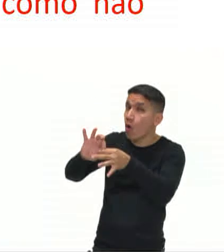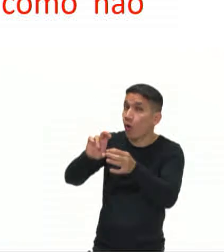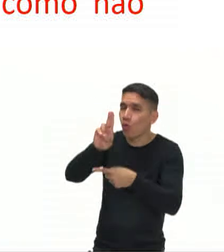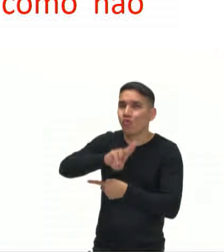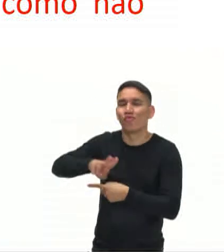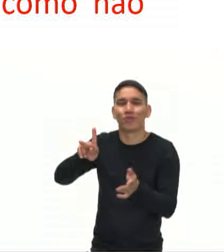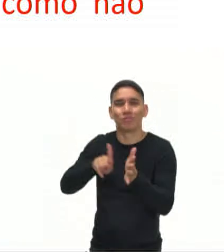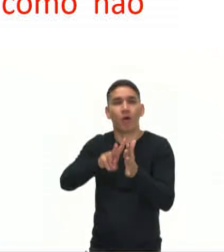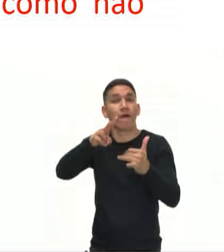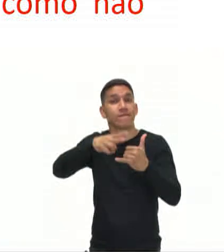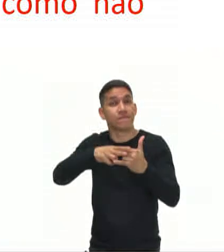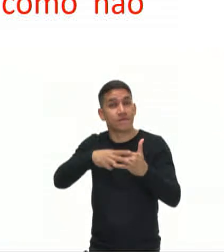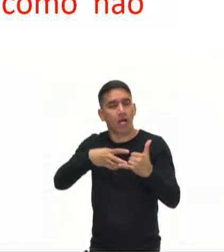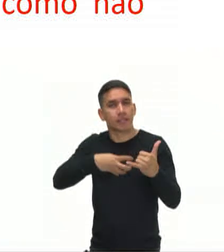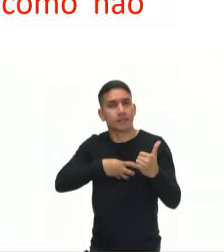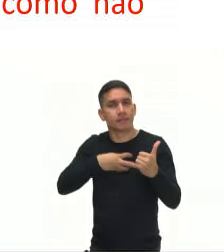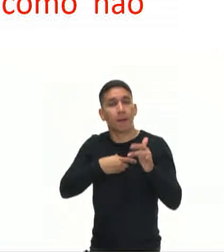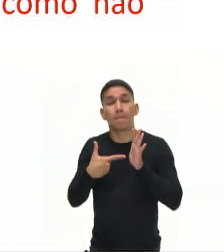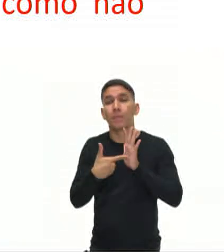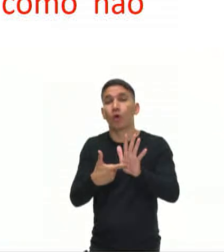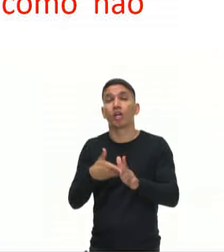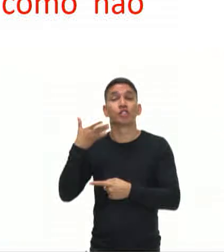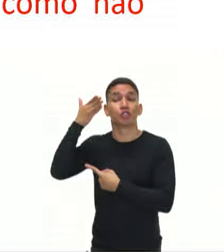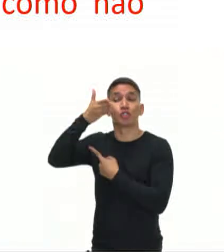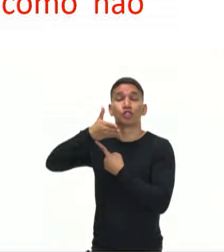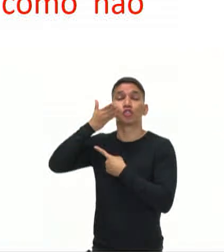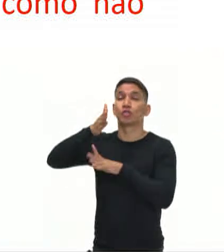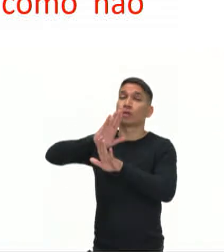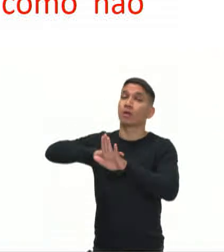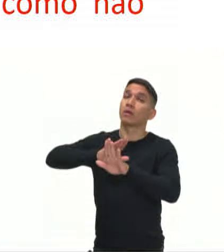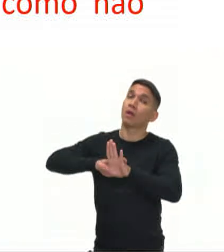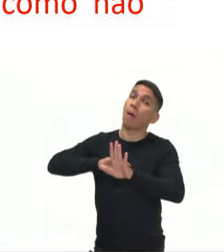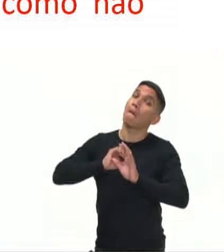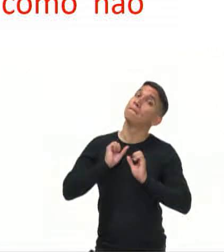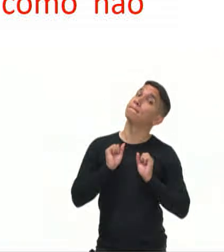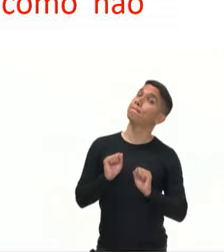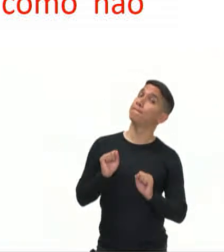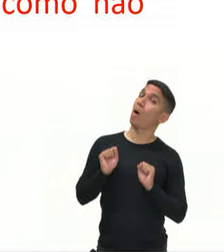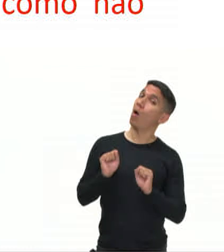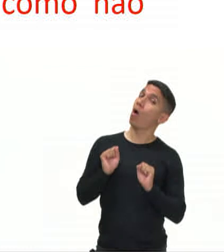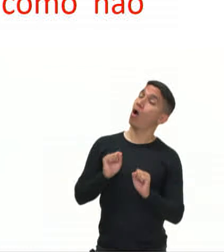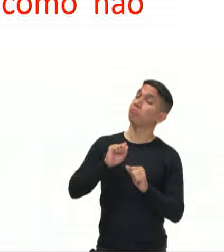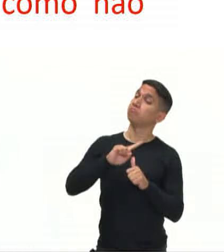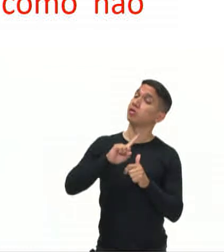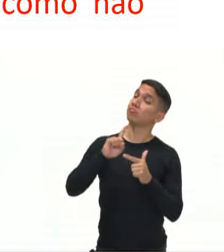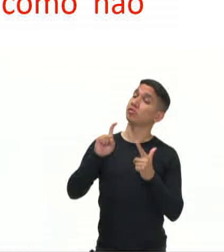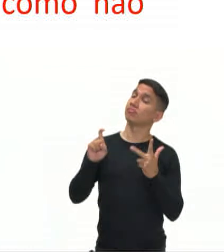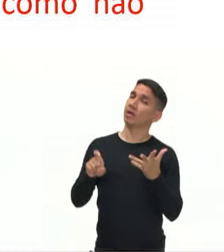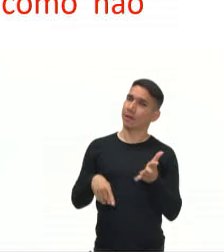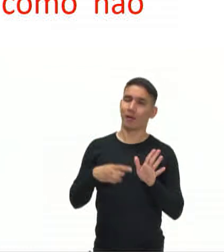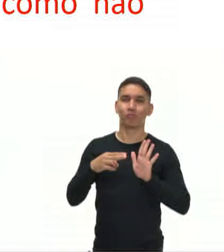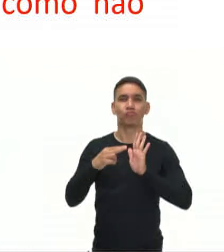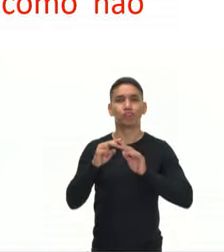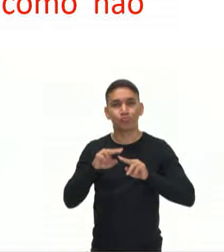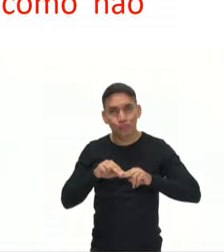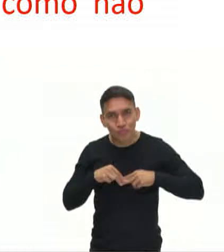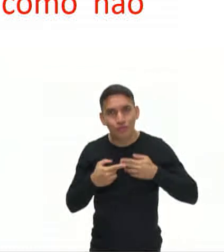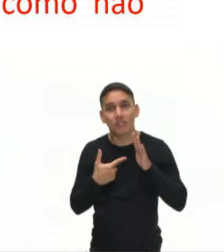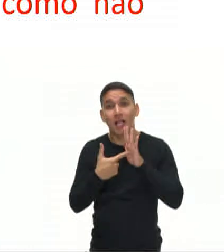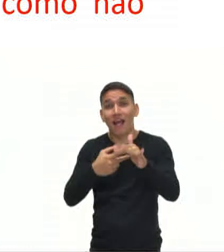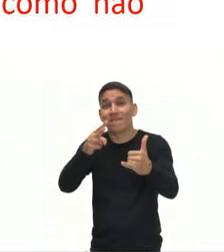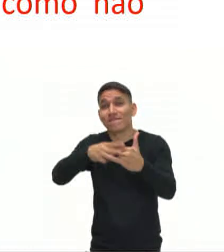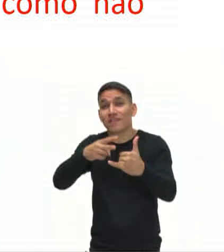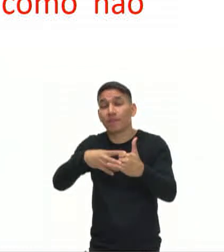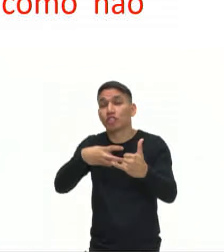do verbo modaliza o discurso, indicando uma possibilidade. Então, ali, transforma o verbo no modo subjuntivo,